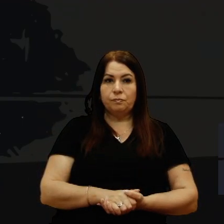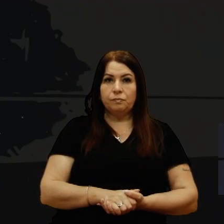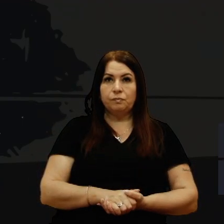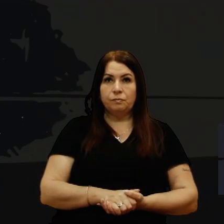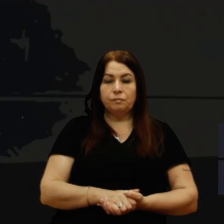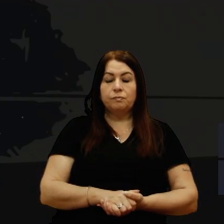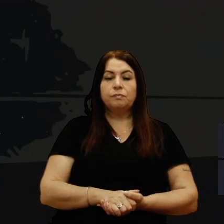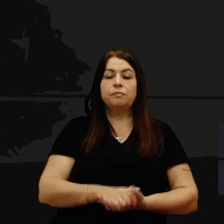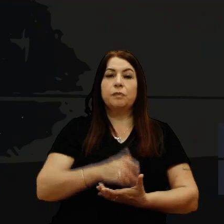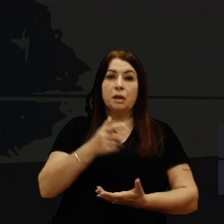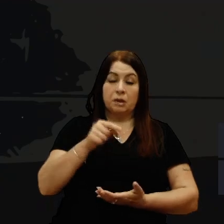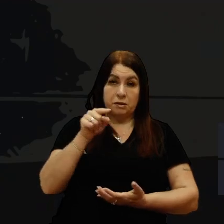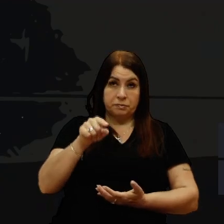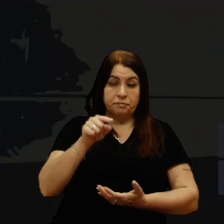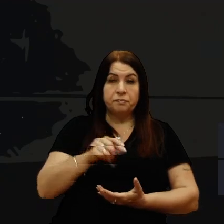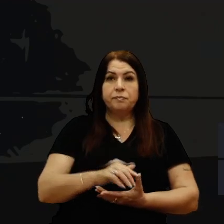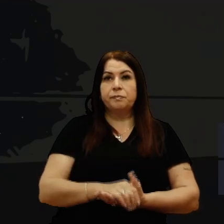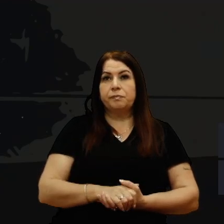Aqui, então,